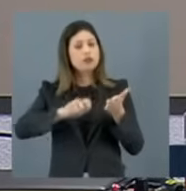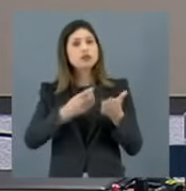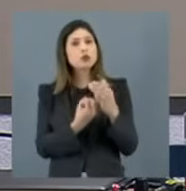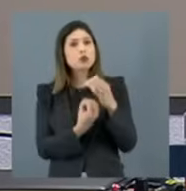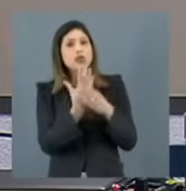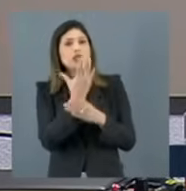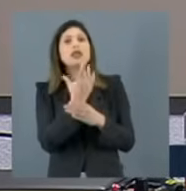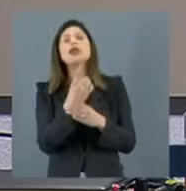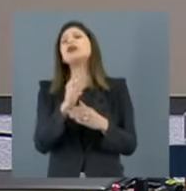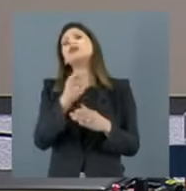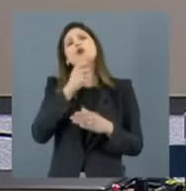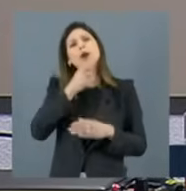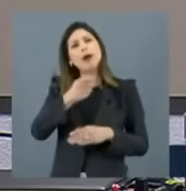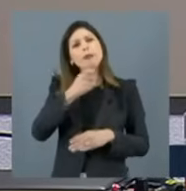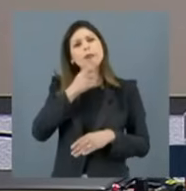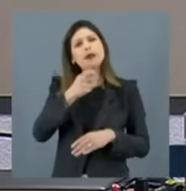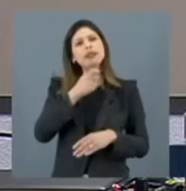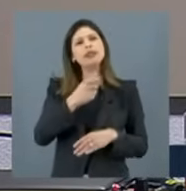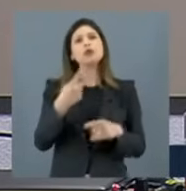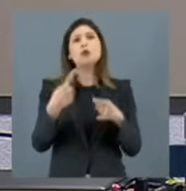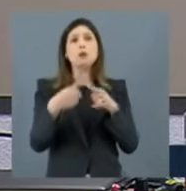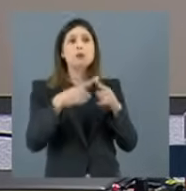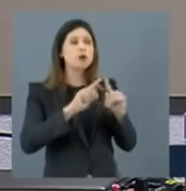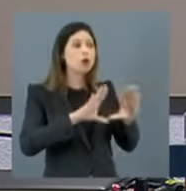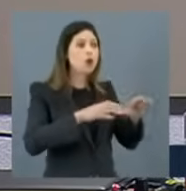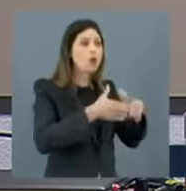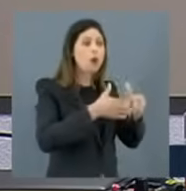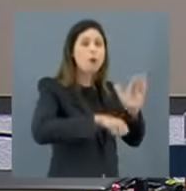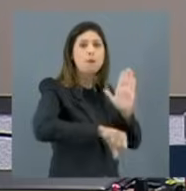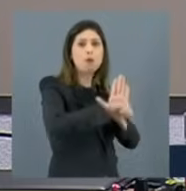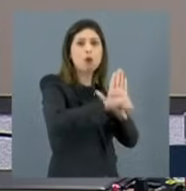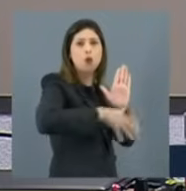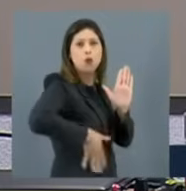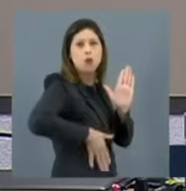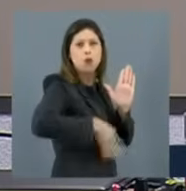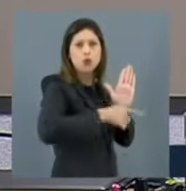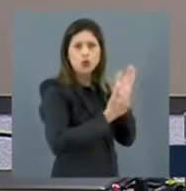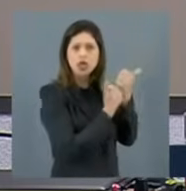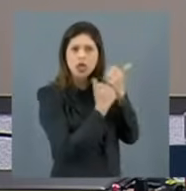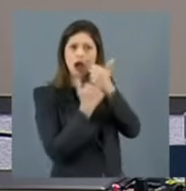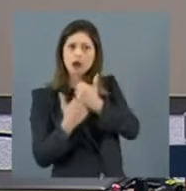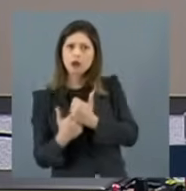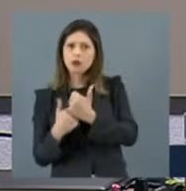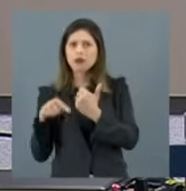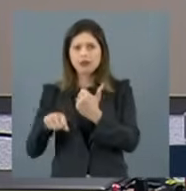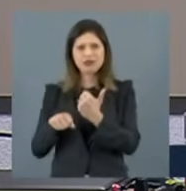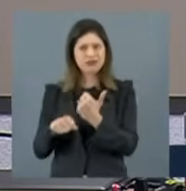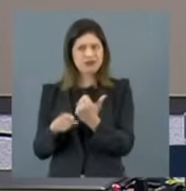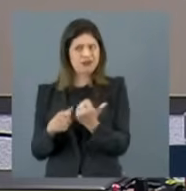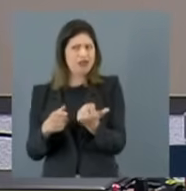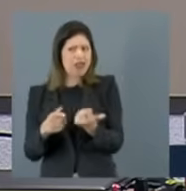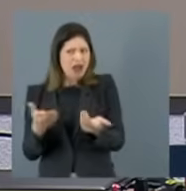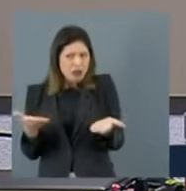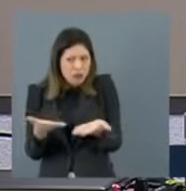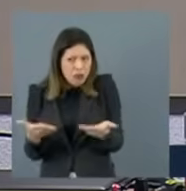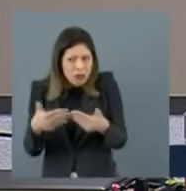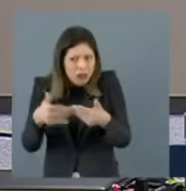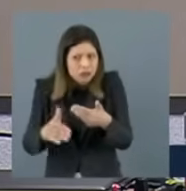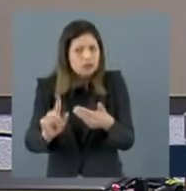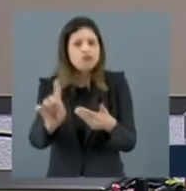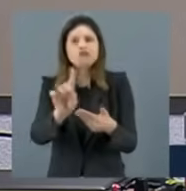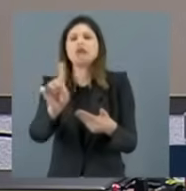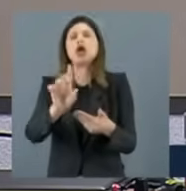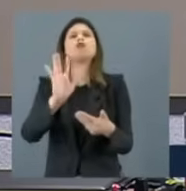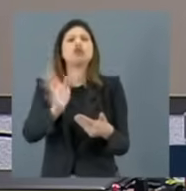o apoio das facções a Lula não é novo, ele é antigo. Vem desde